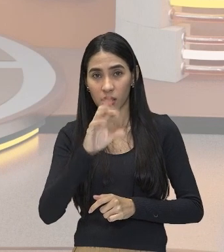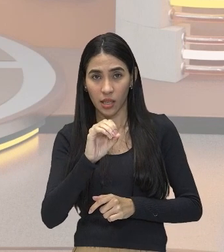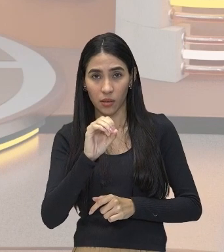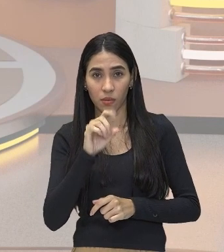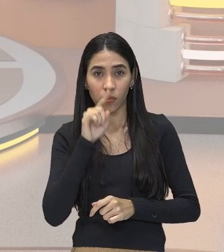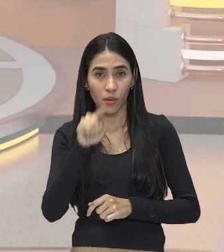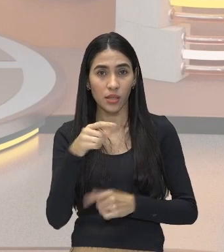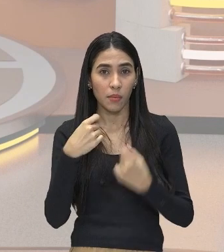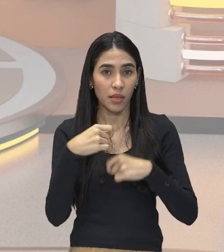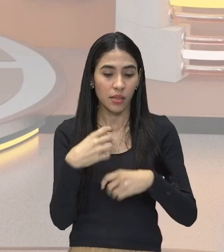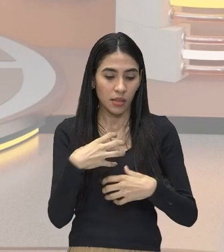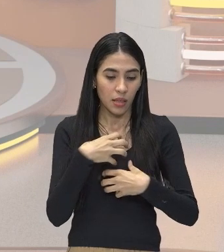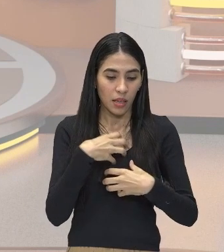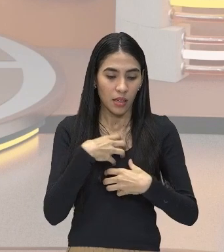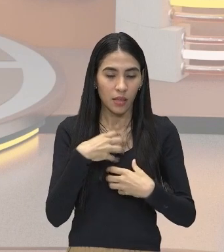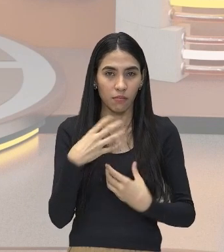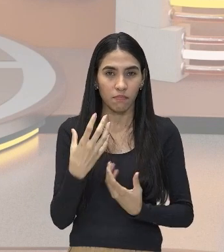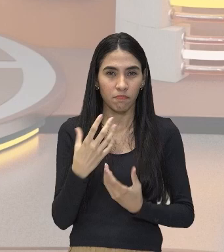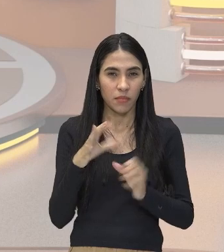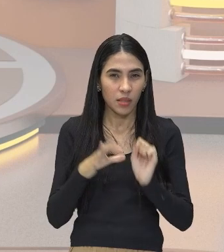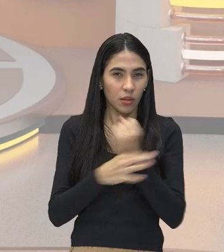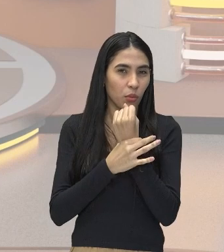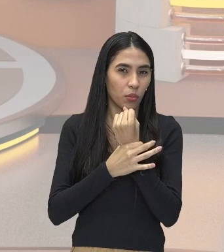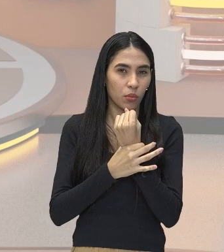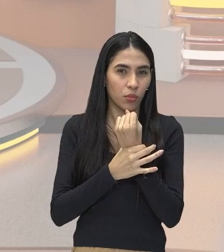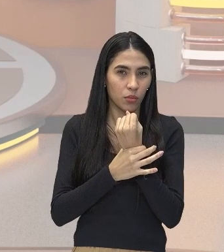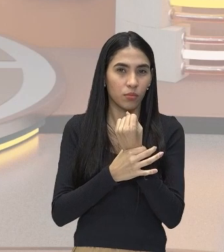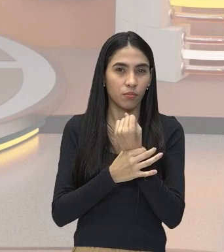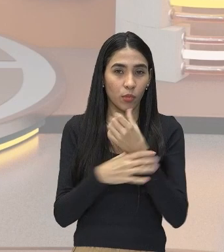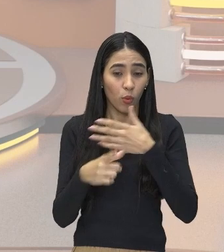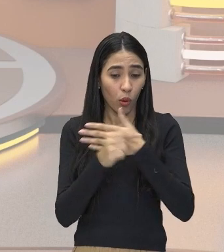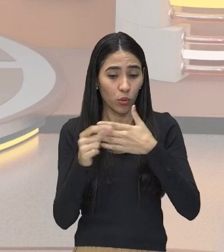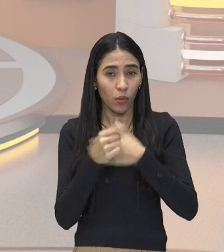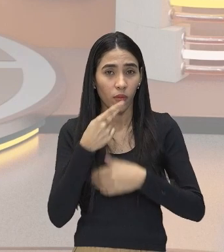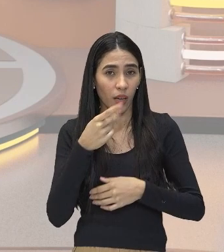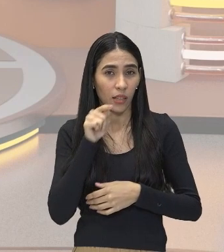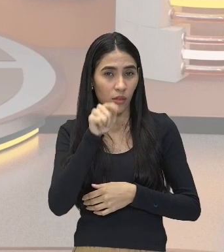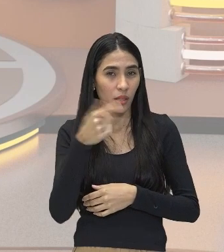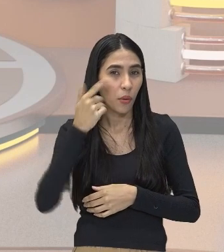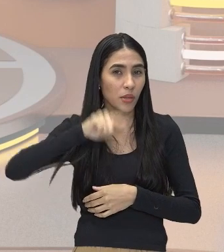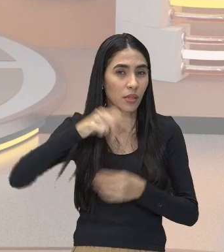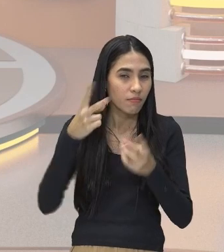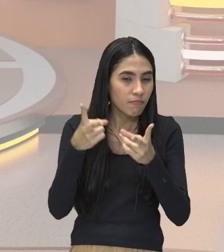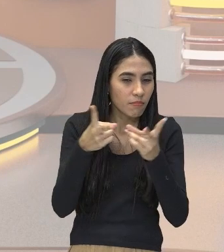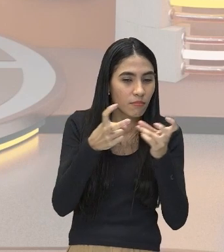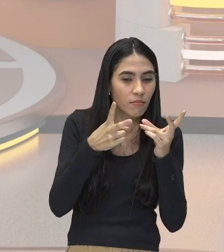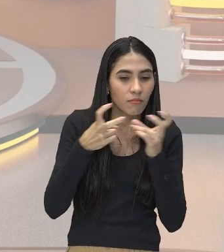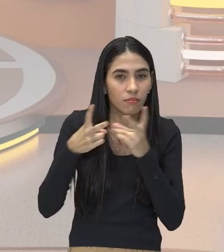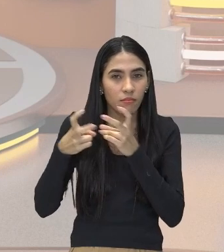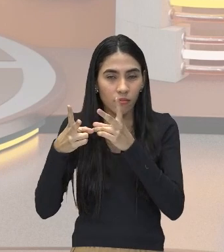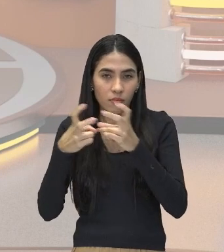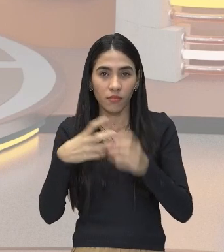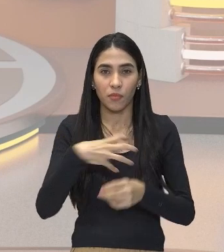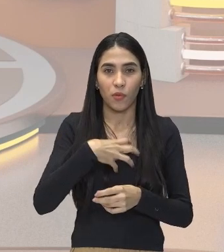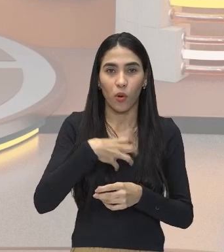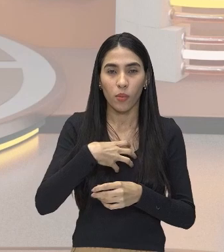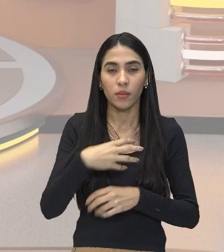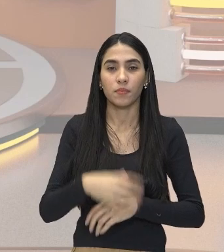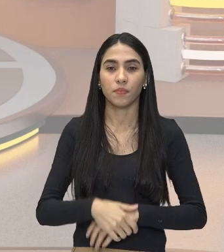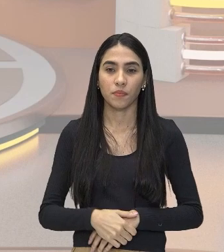ter um sentido mais apurado, segundo o Russell, para você perceber a essência do